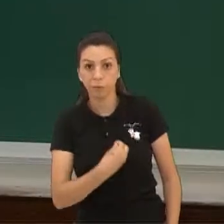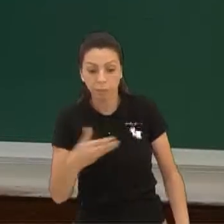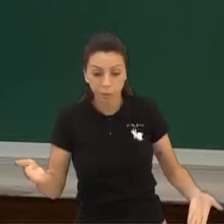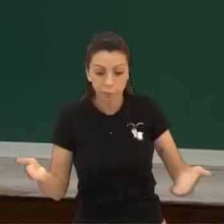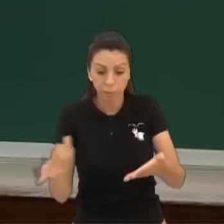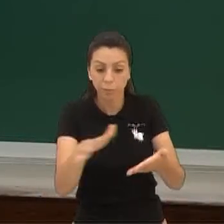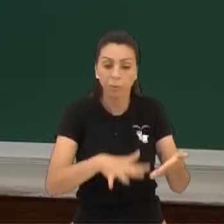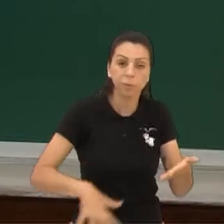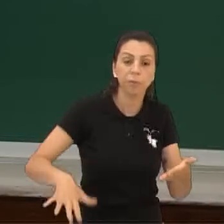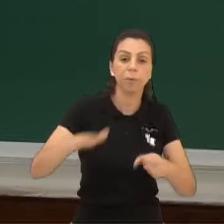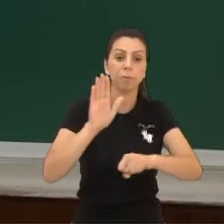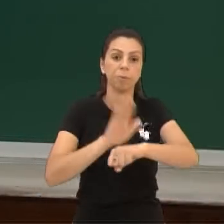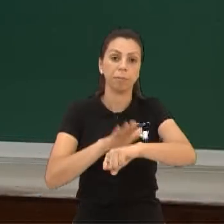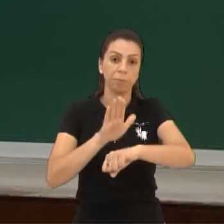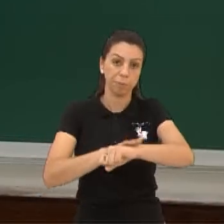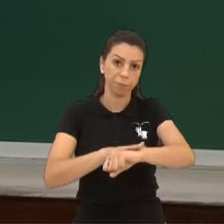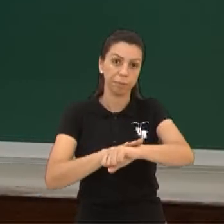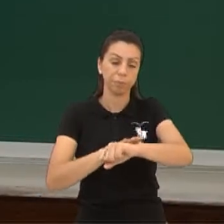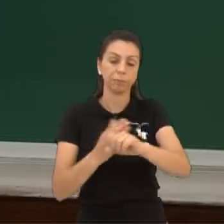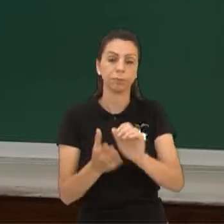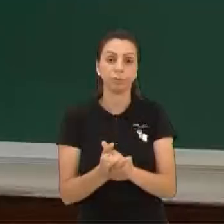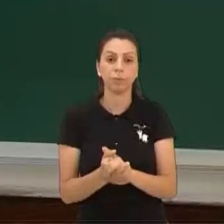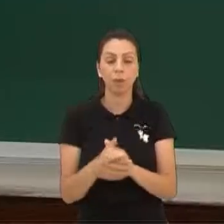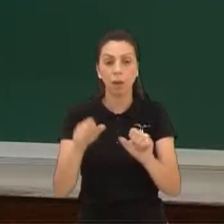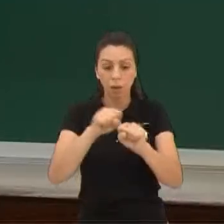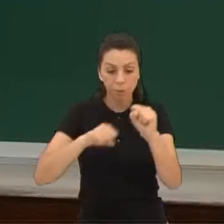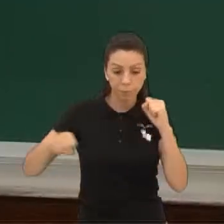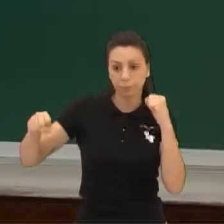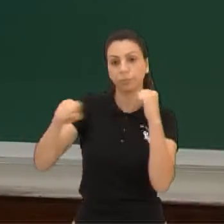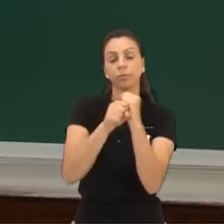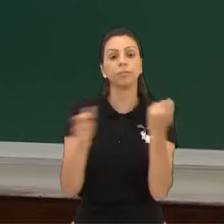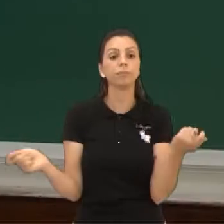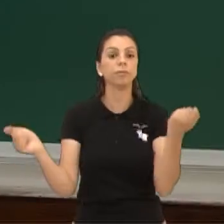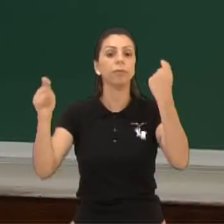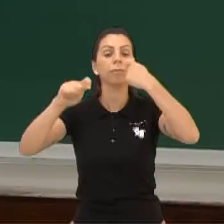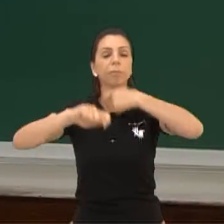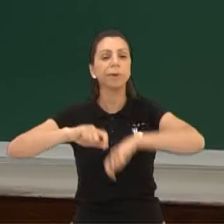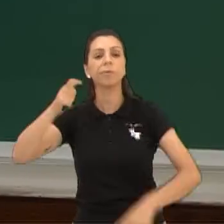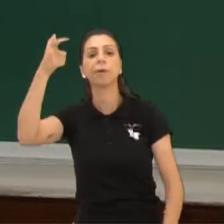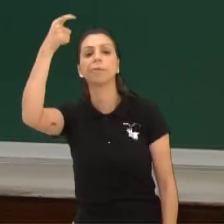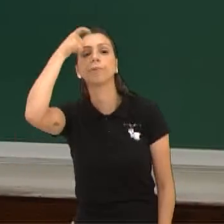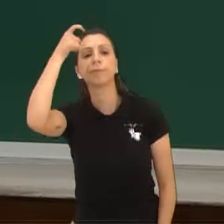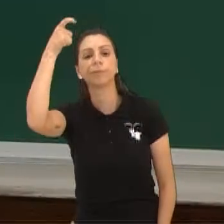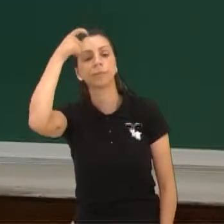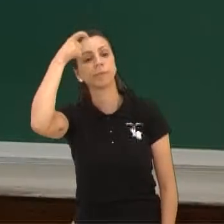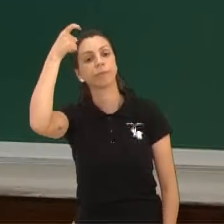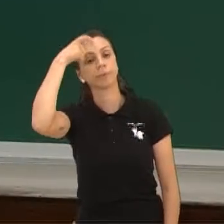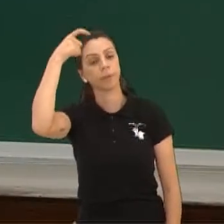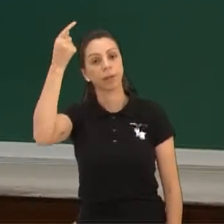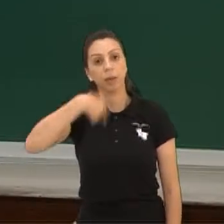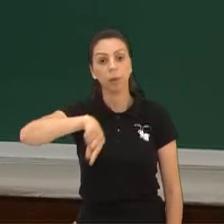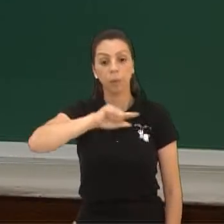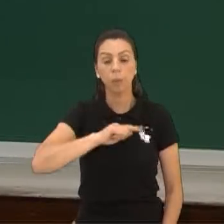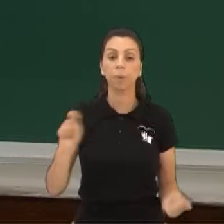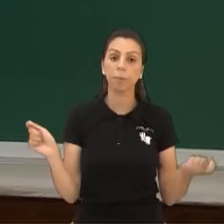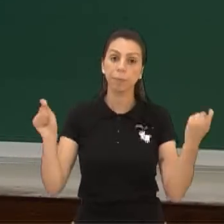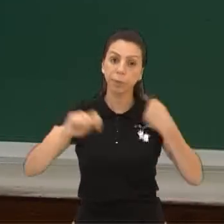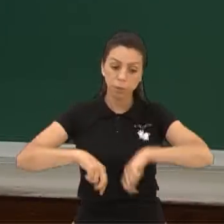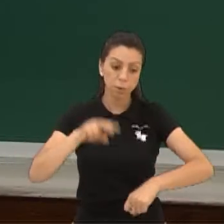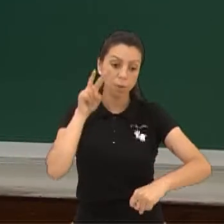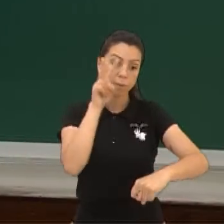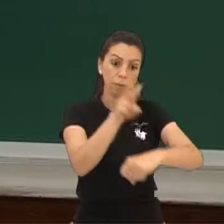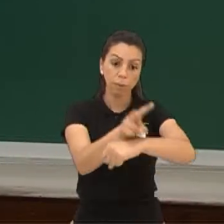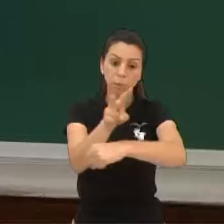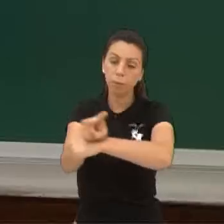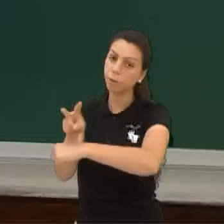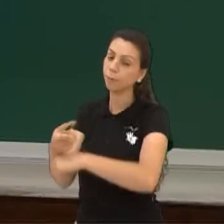momento em que as sociedades precisam se conscientizar de que a gente precisa preservar, a